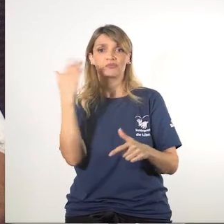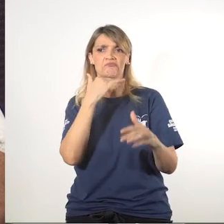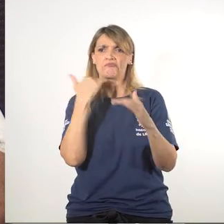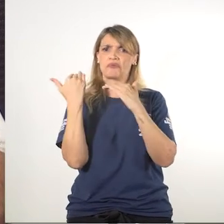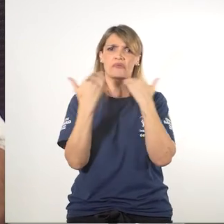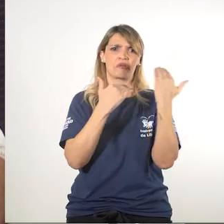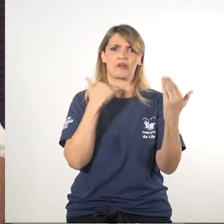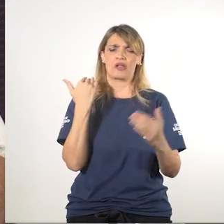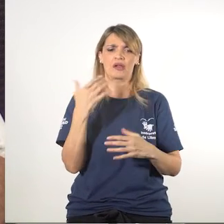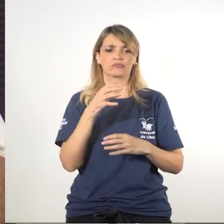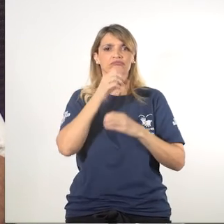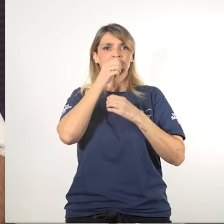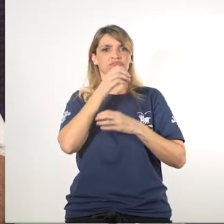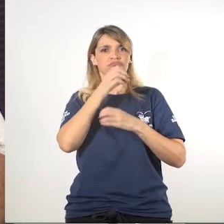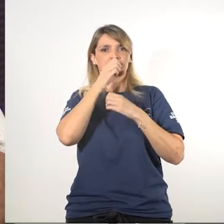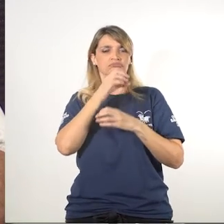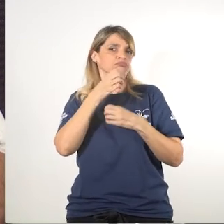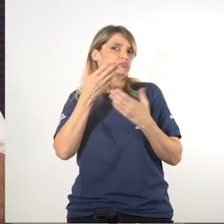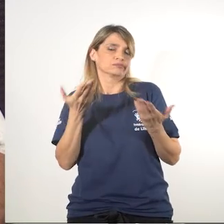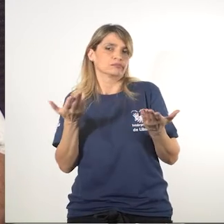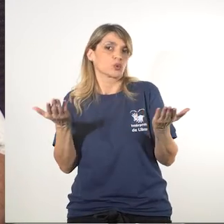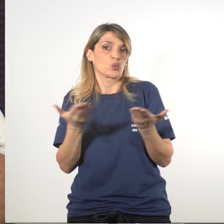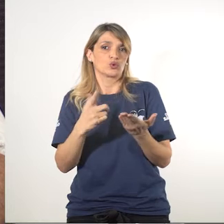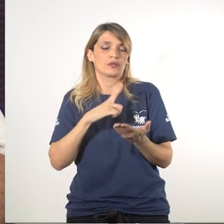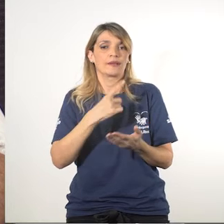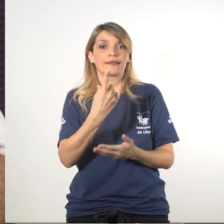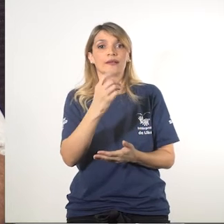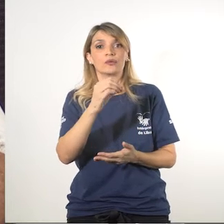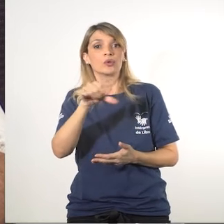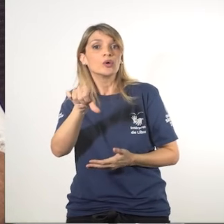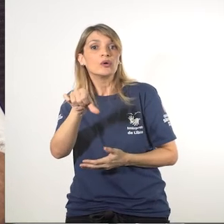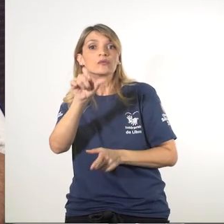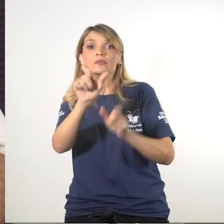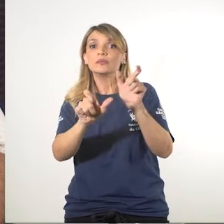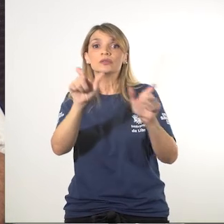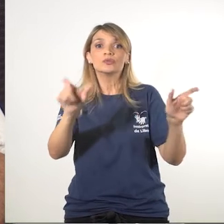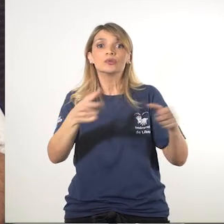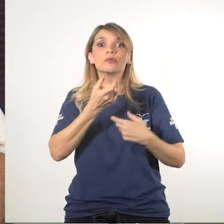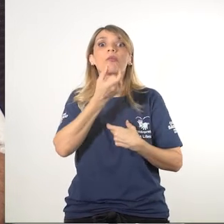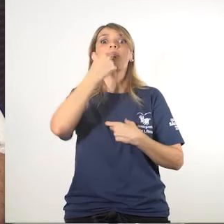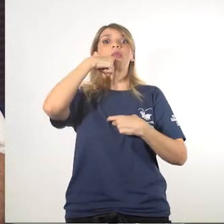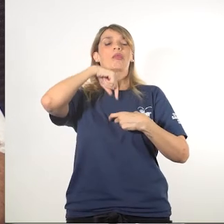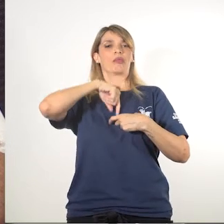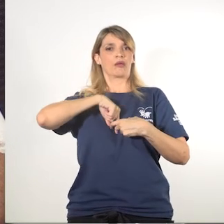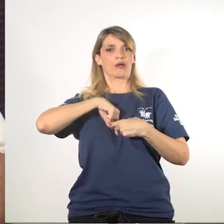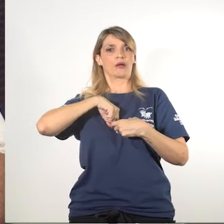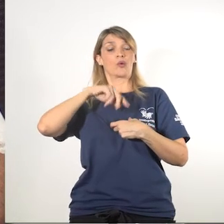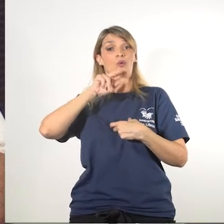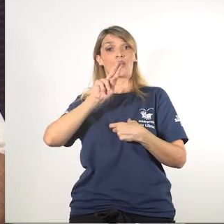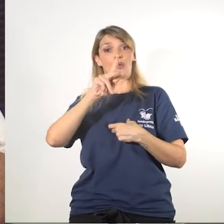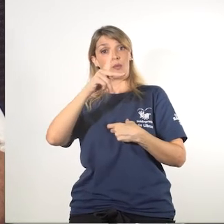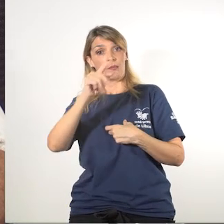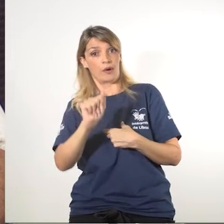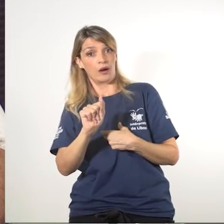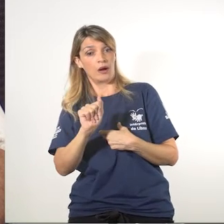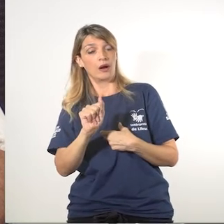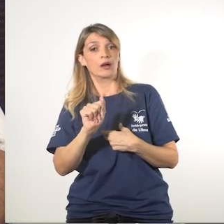nossos equipamentos, hoje, por exemplo, nós temos 109 pessoas entubadas nas nossas UPAs e